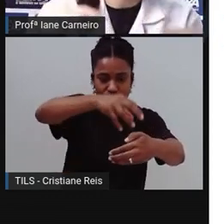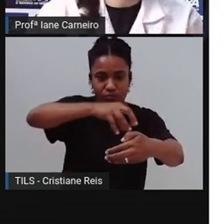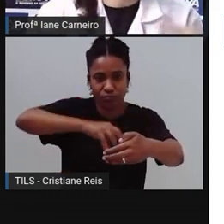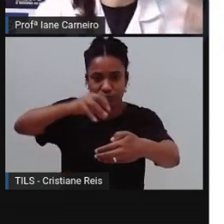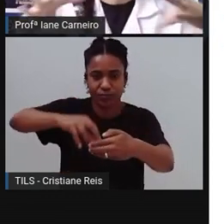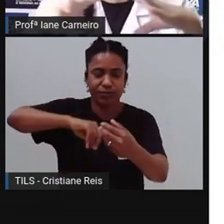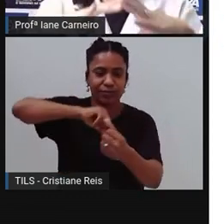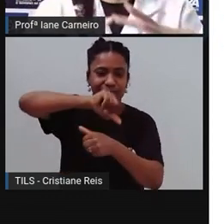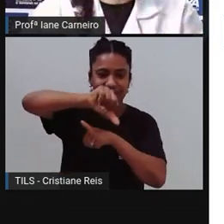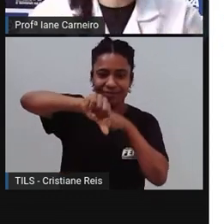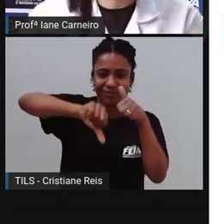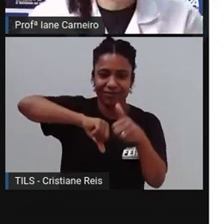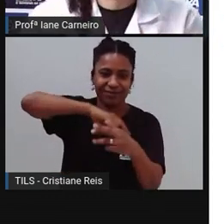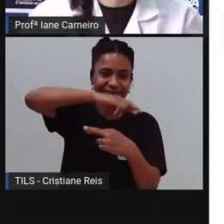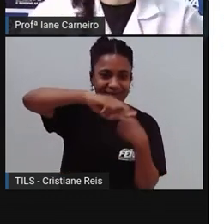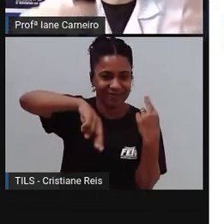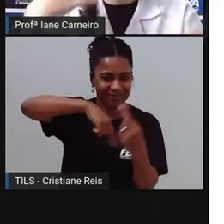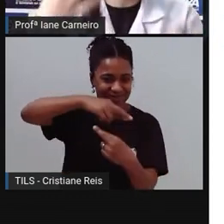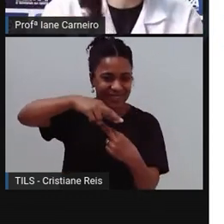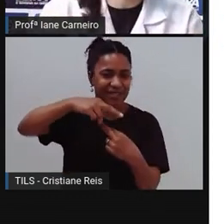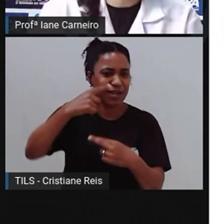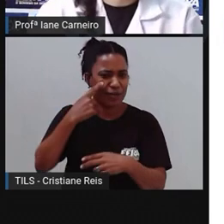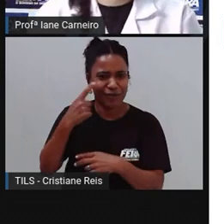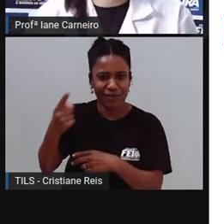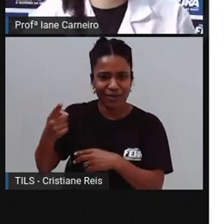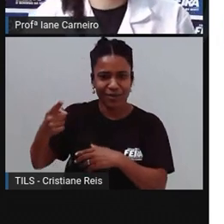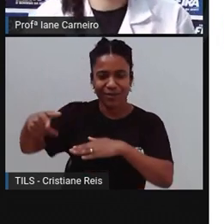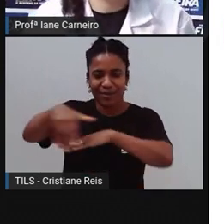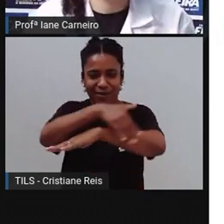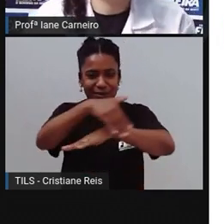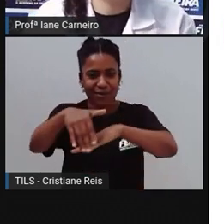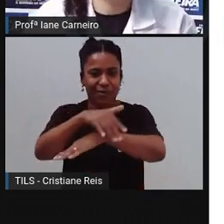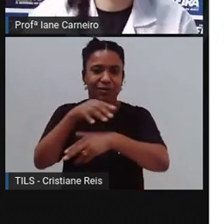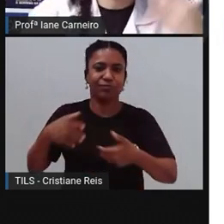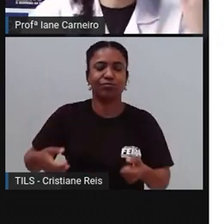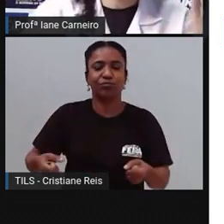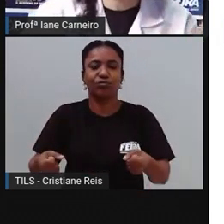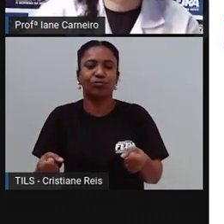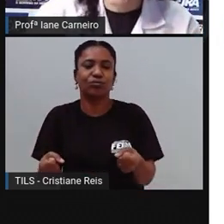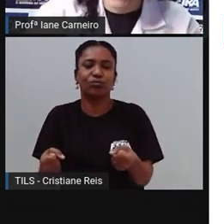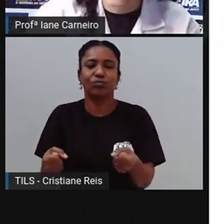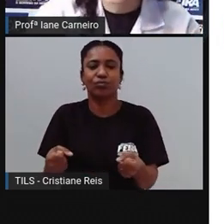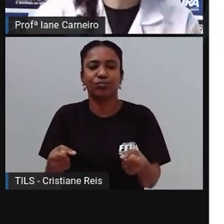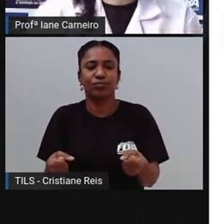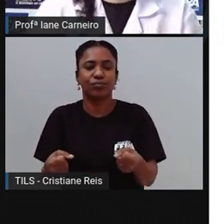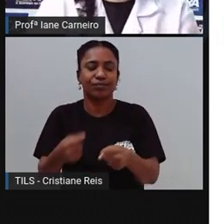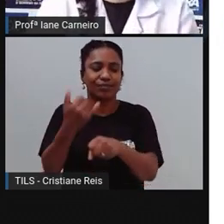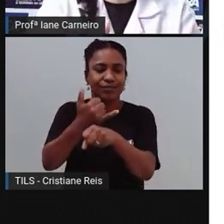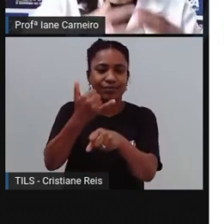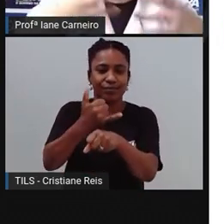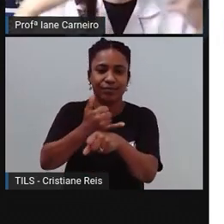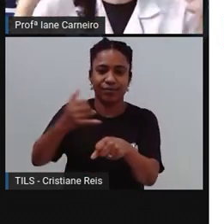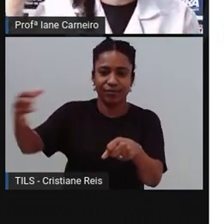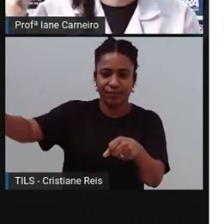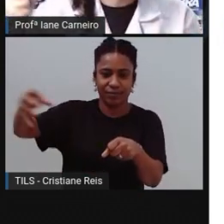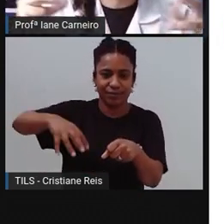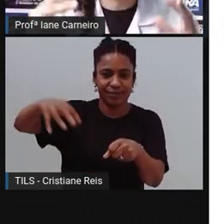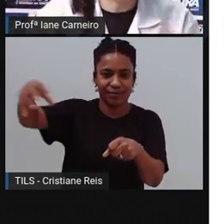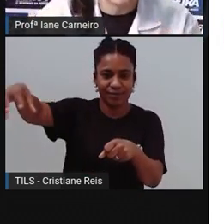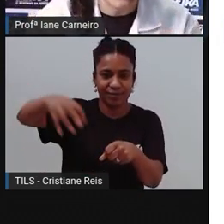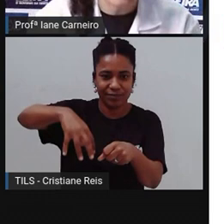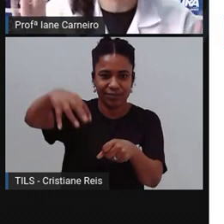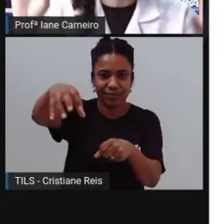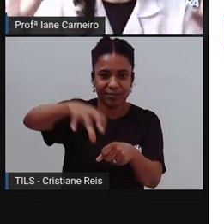ter visto, né? Passam na nossa rua, eles coletam essas embalagens aqui que dá para ser reciclada. Então eles tiram do nosso lixo